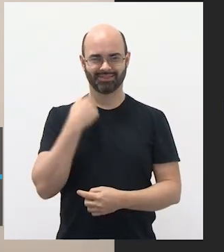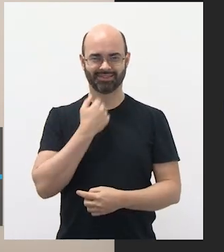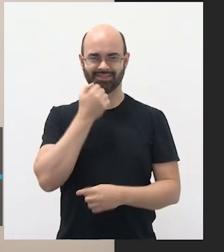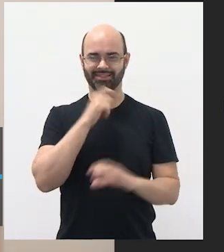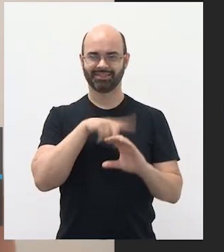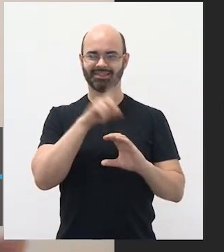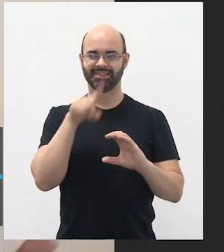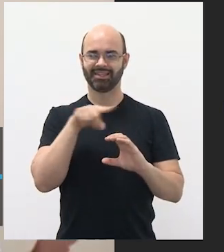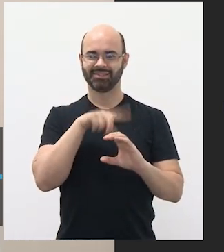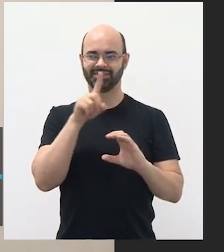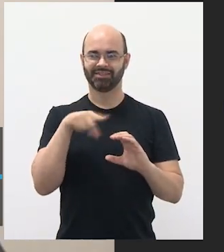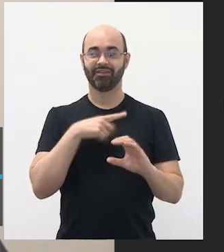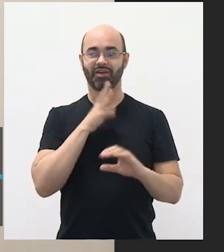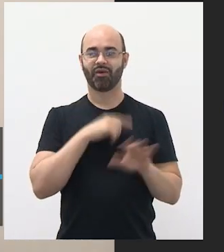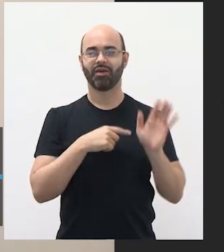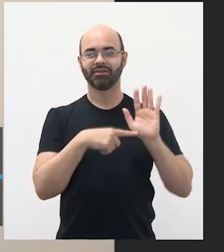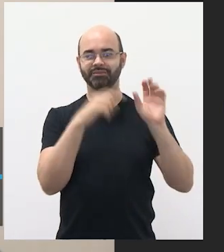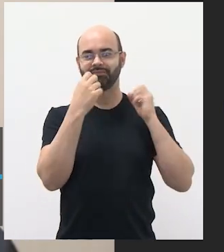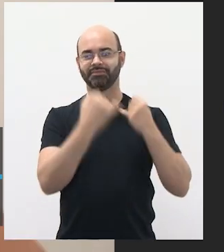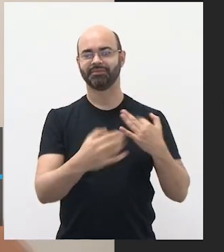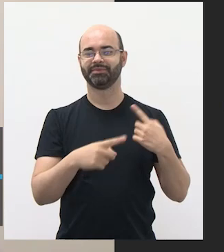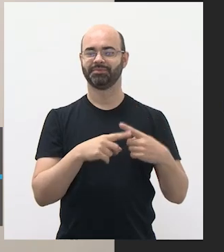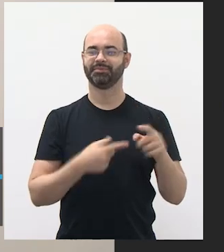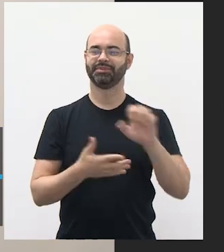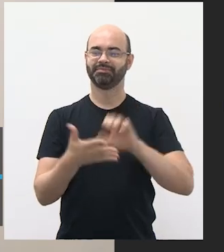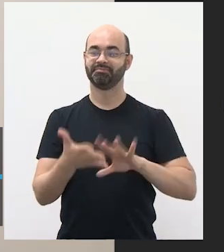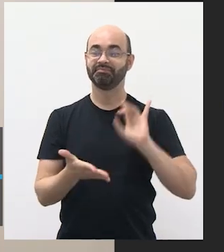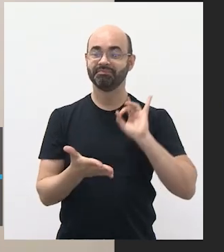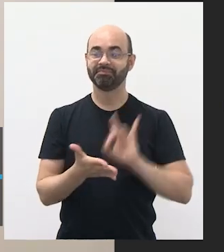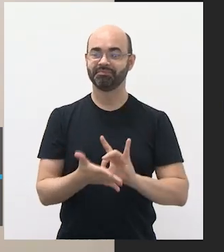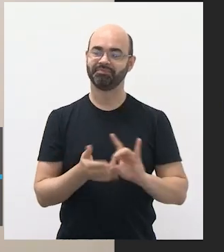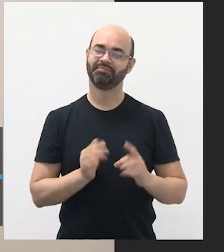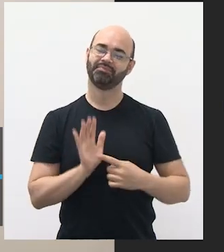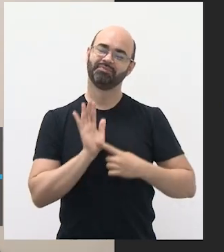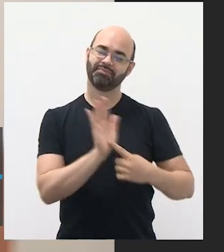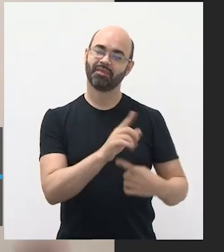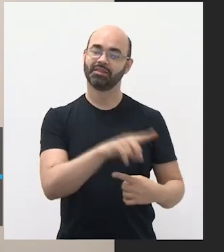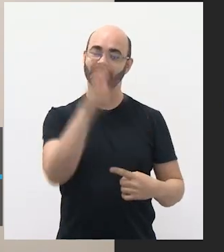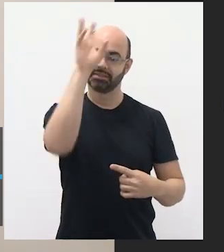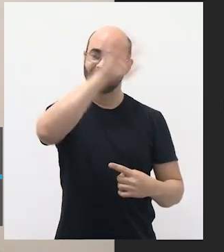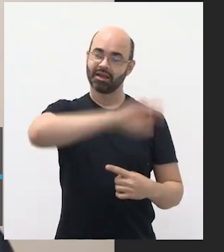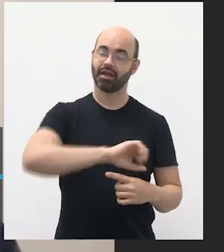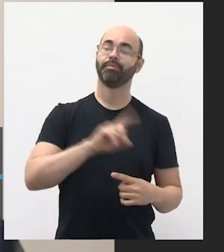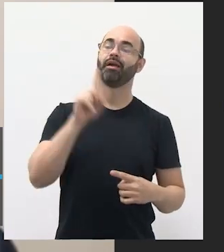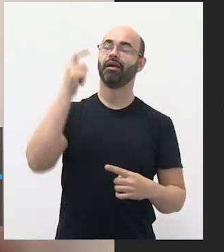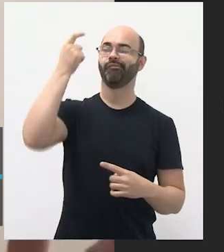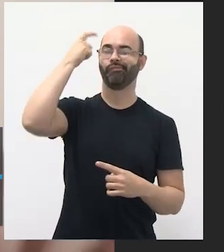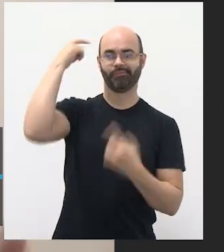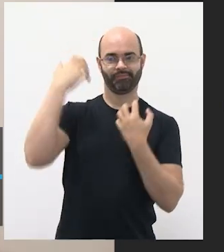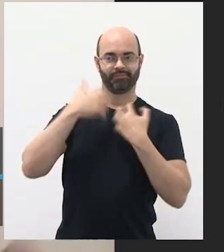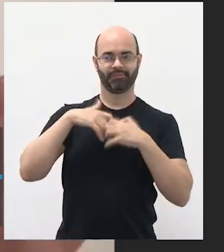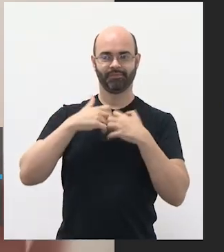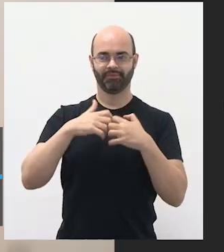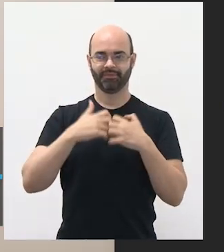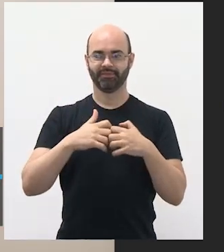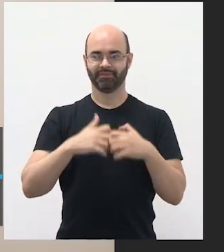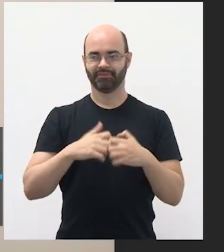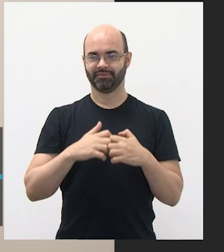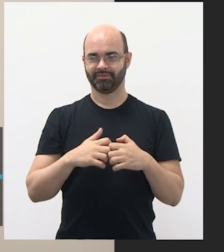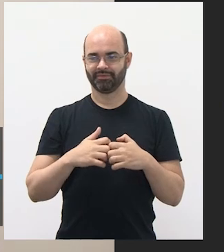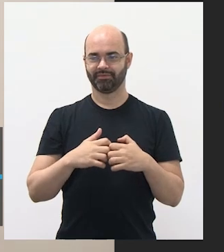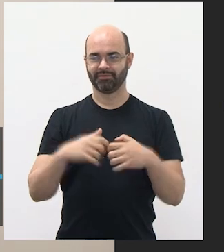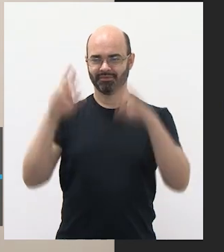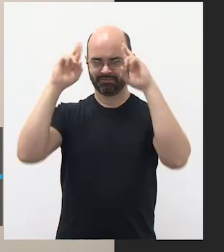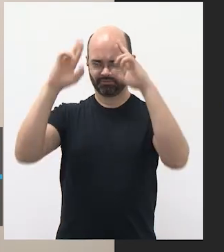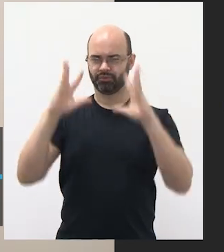estudantes, né, para que a atividade de ensino, a atividade de estudo, de fato, aconteçam. Então, né, esse reconhecimento para todas as identidades,